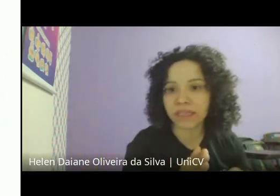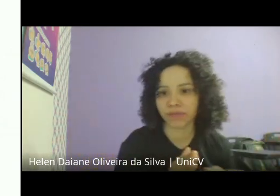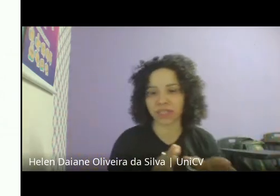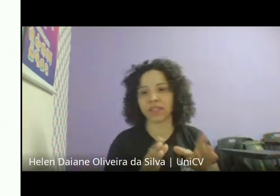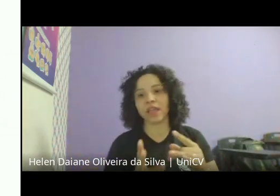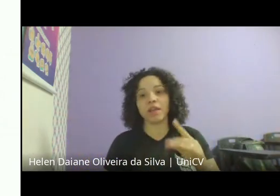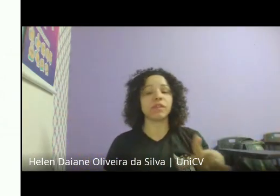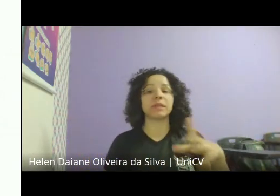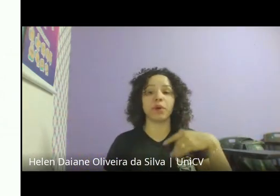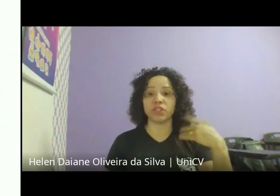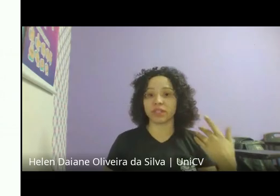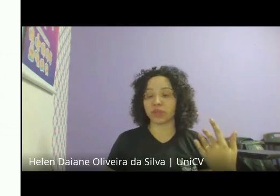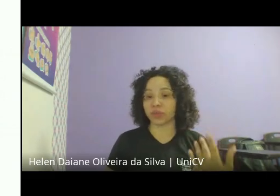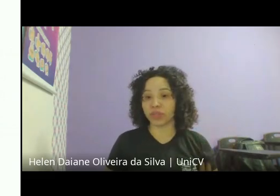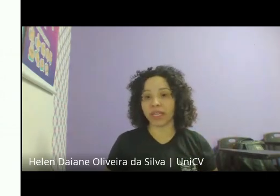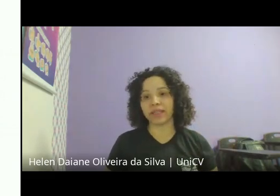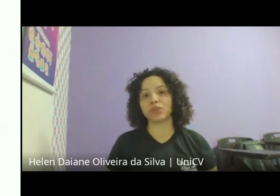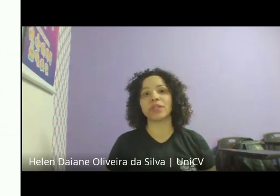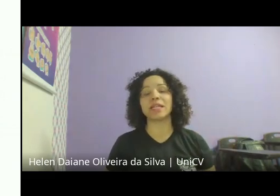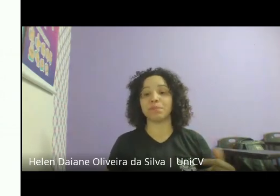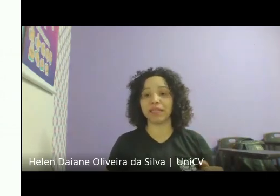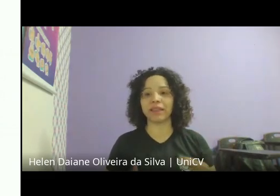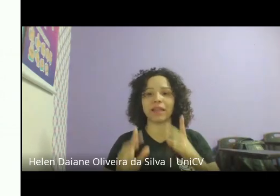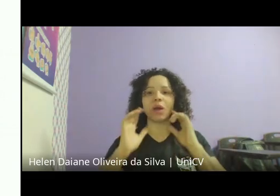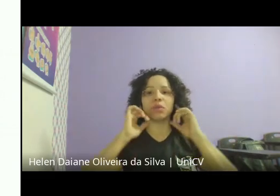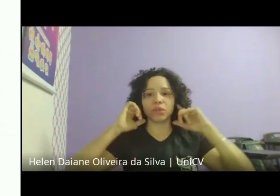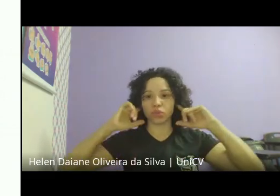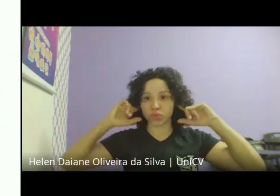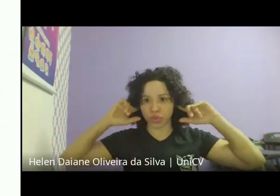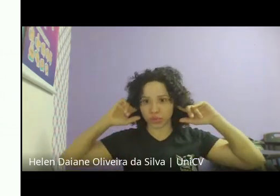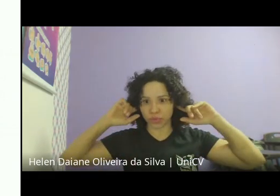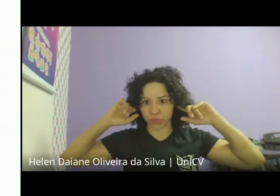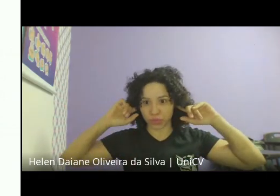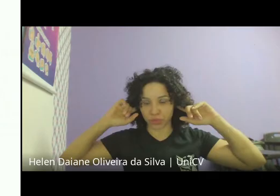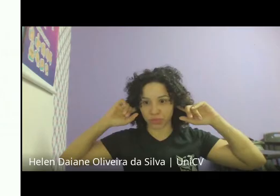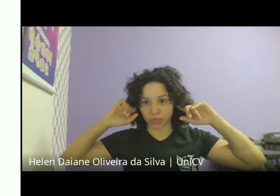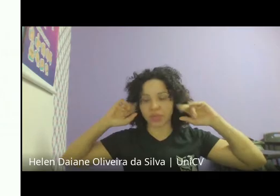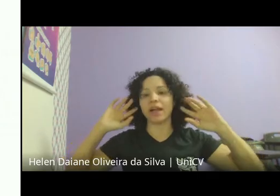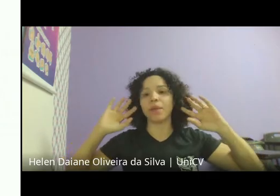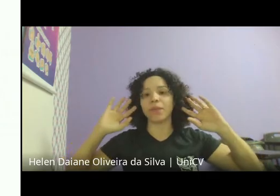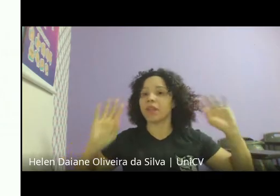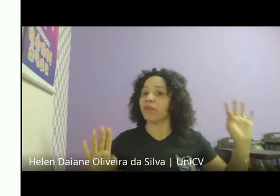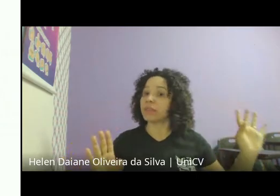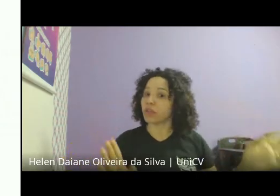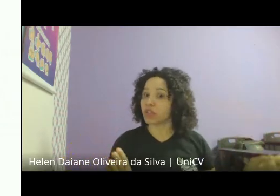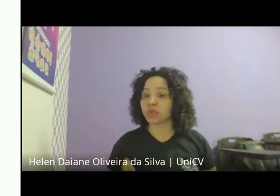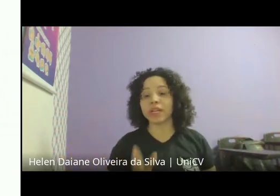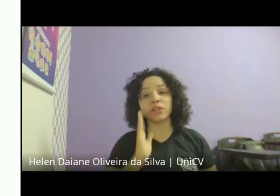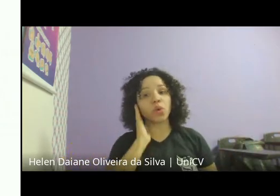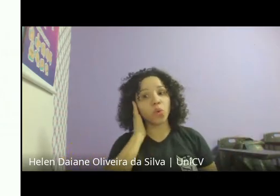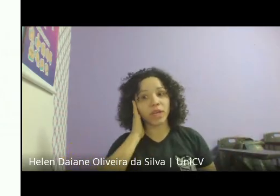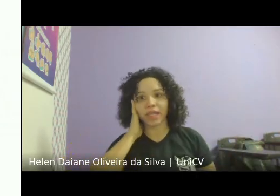alguns níveis. Você pode ter surdez bilateral dos dois ouvidos, tá? Você pode ter